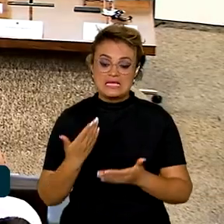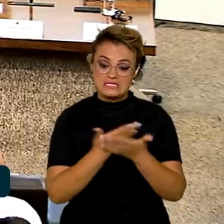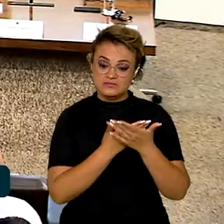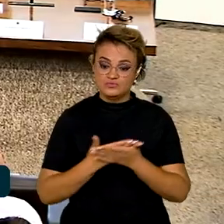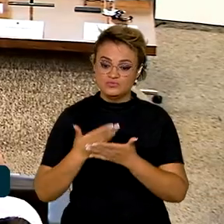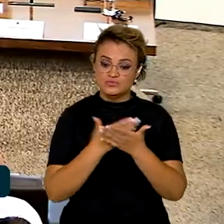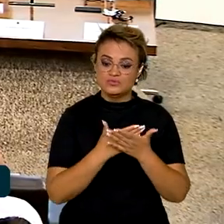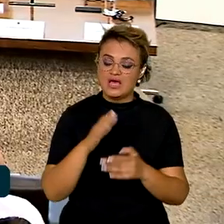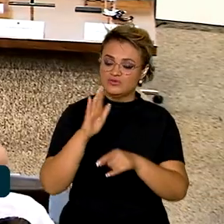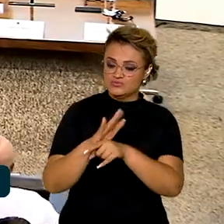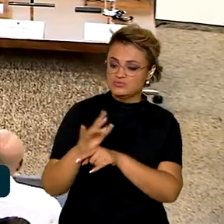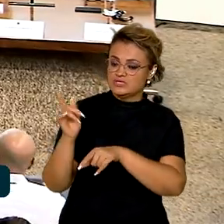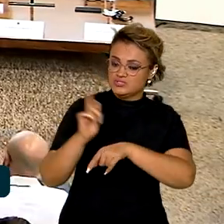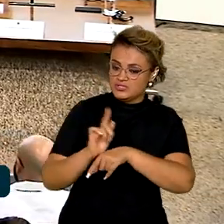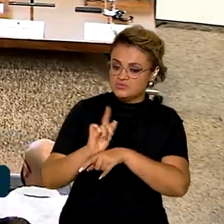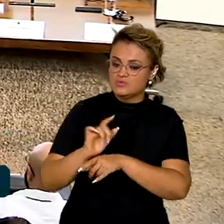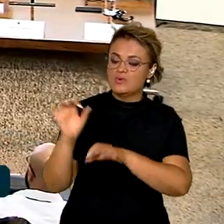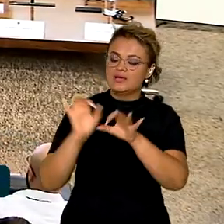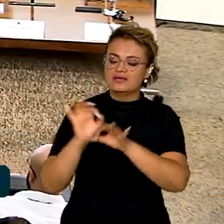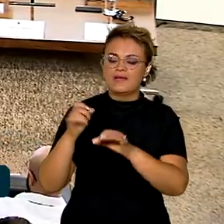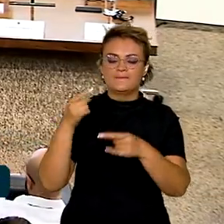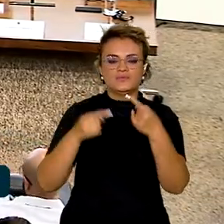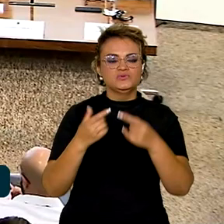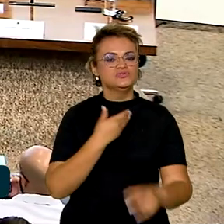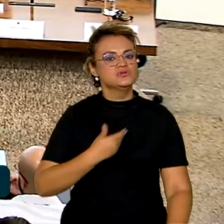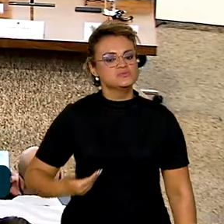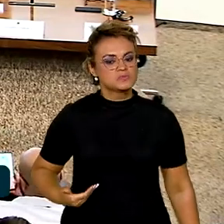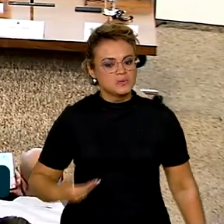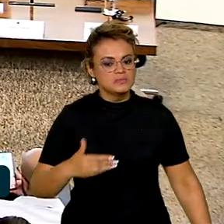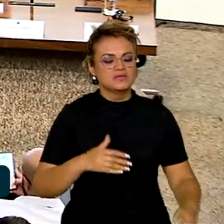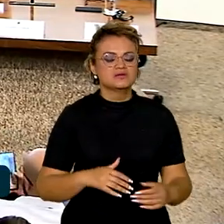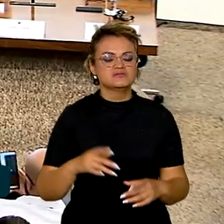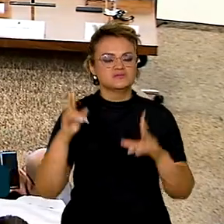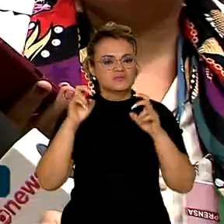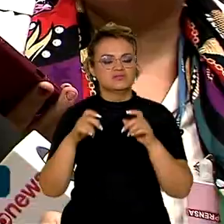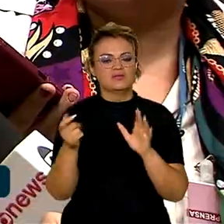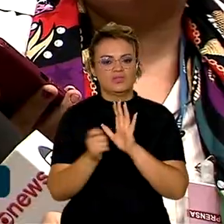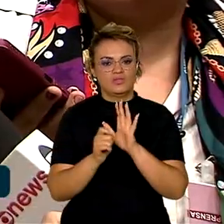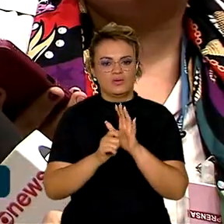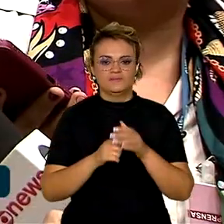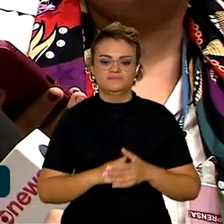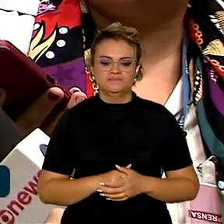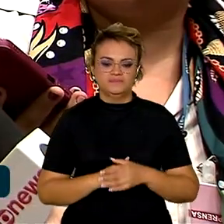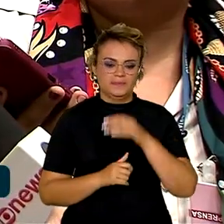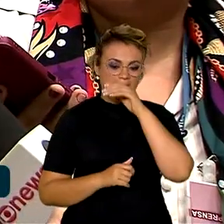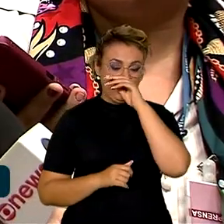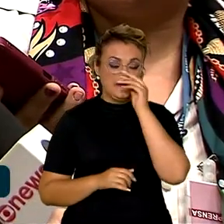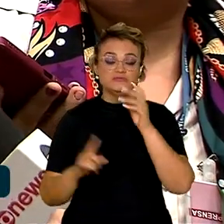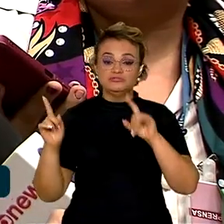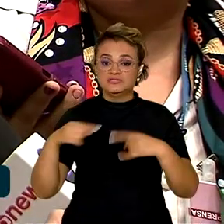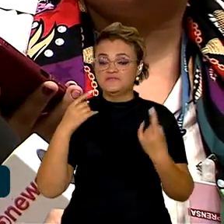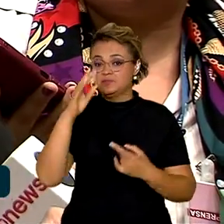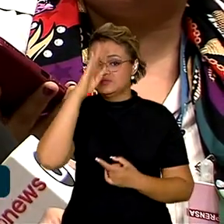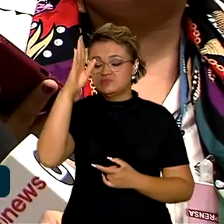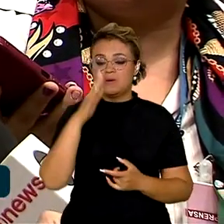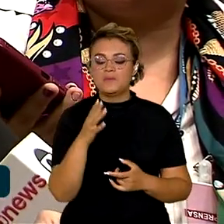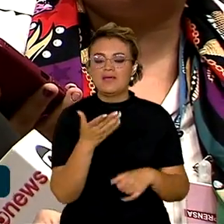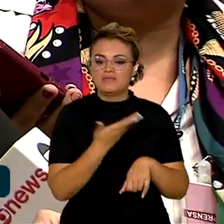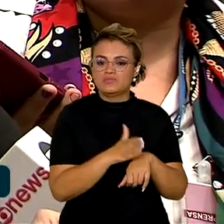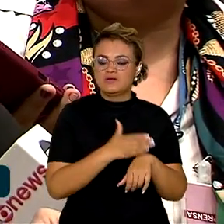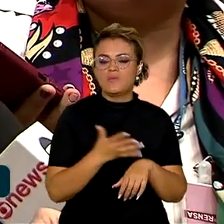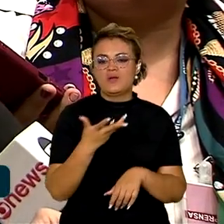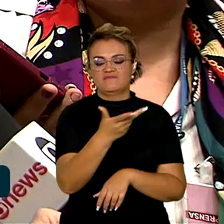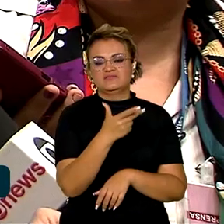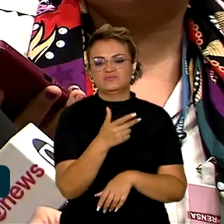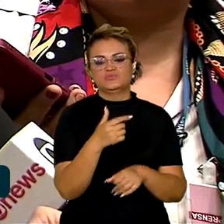vai ajudar gestores na elaboração de políticas públicas sobre drogas. Acho que o nosso maior desafio é a qualificação